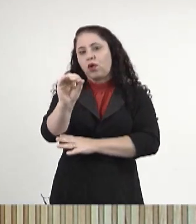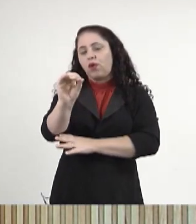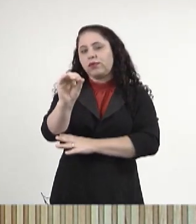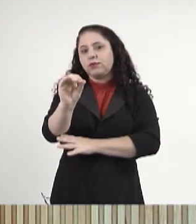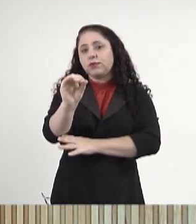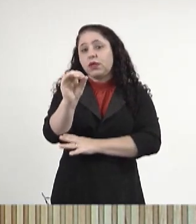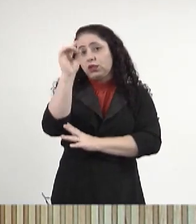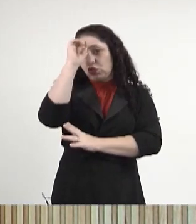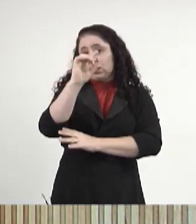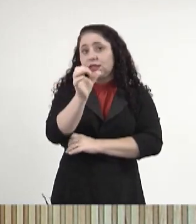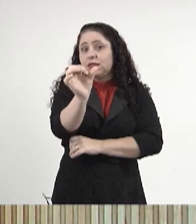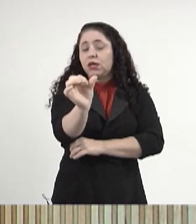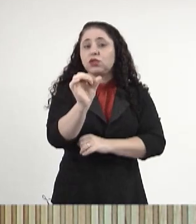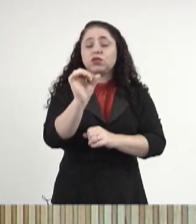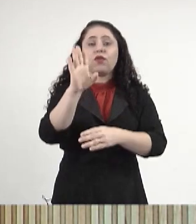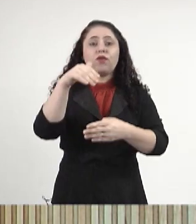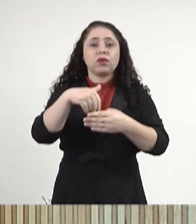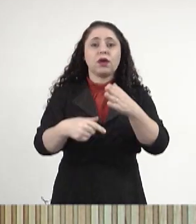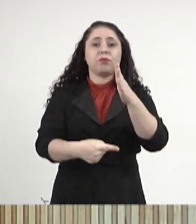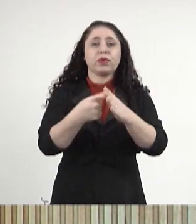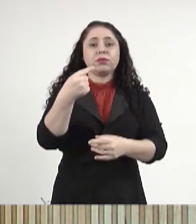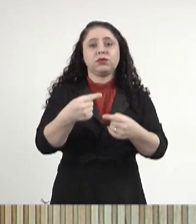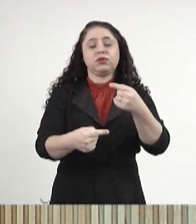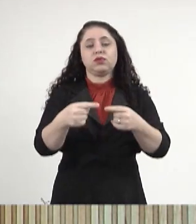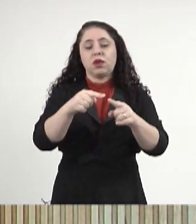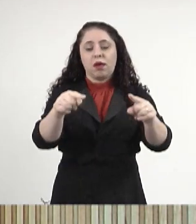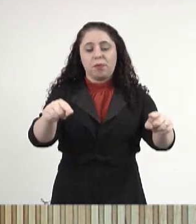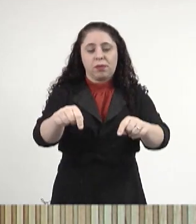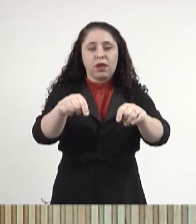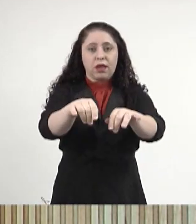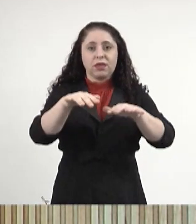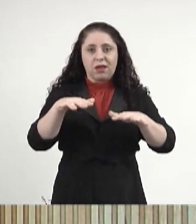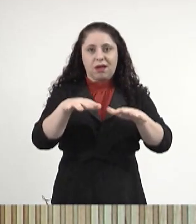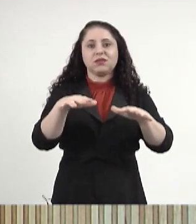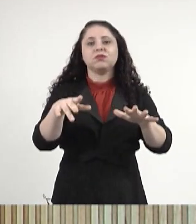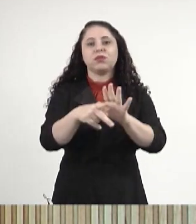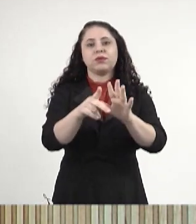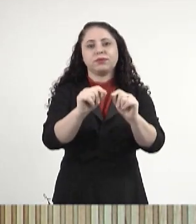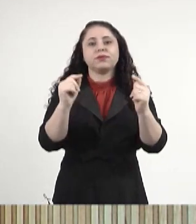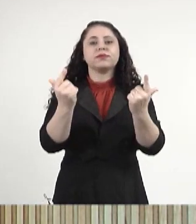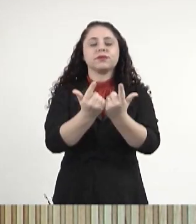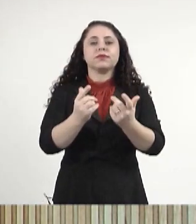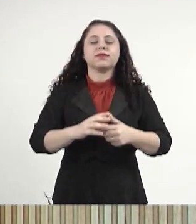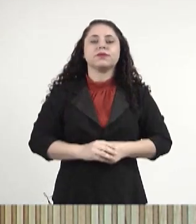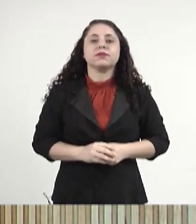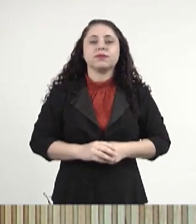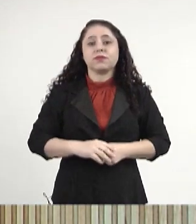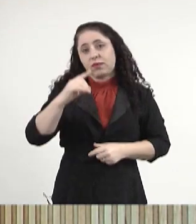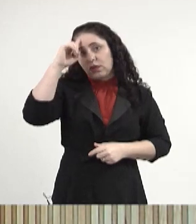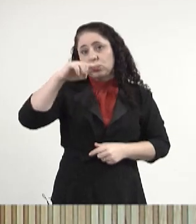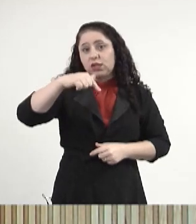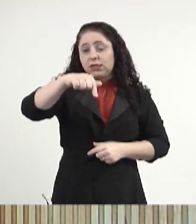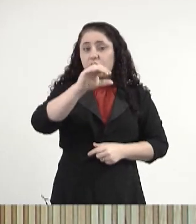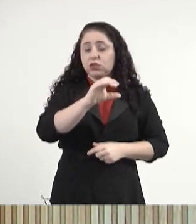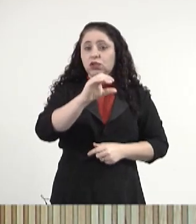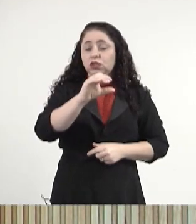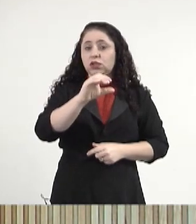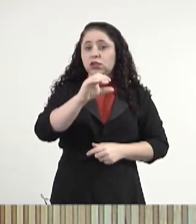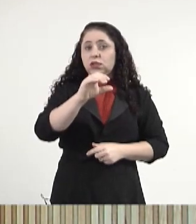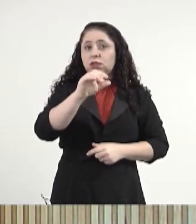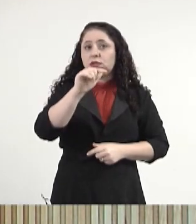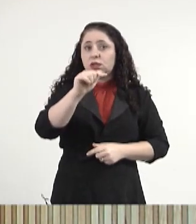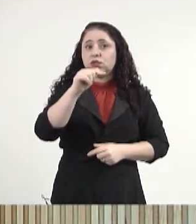dia 6 de novembro a votação em primeira discussão no plenário da Assembleia Legislativa. Lá no dia 7 de outubro,